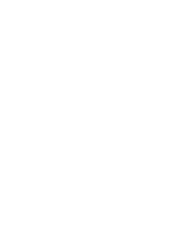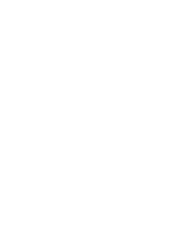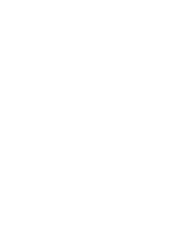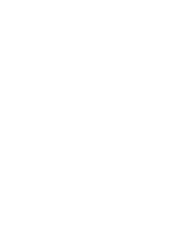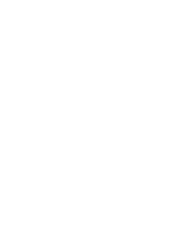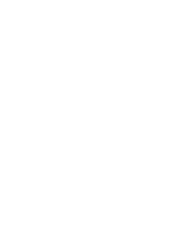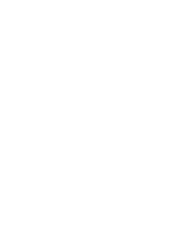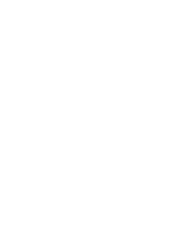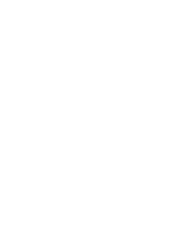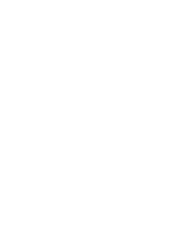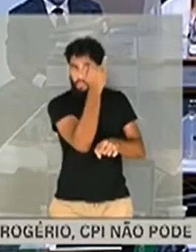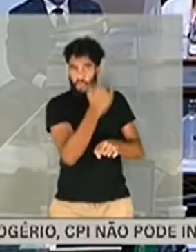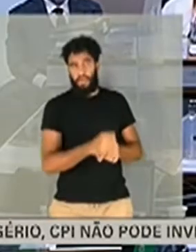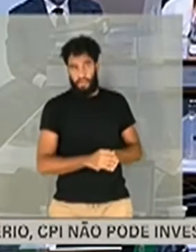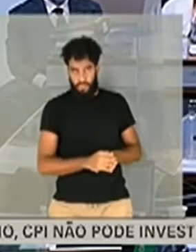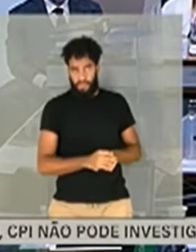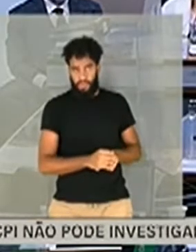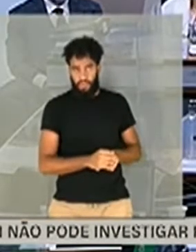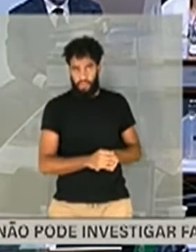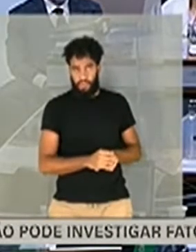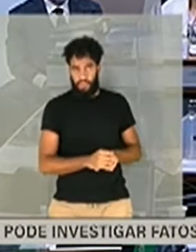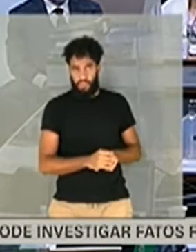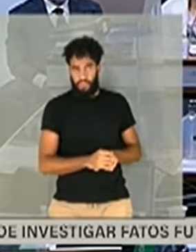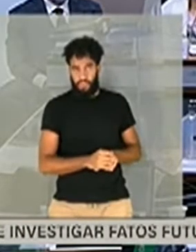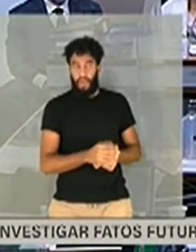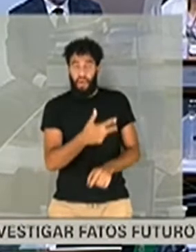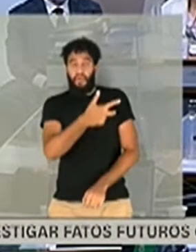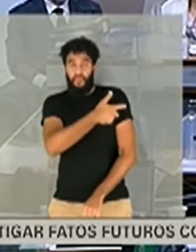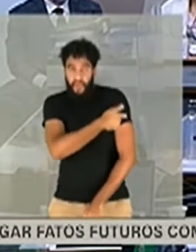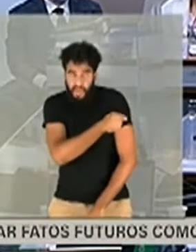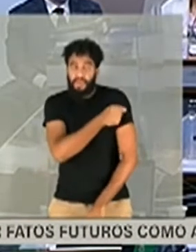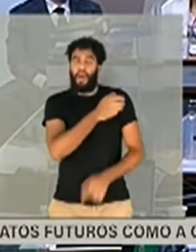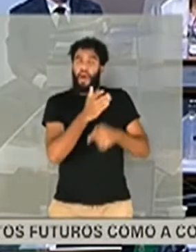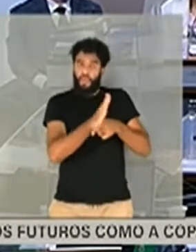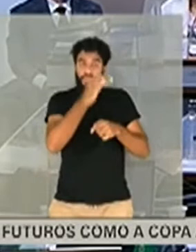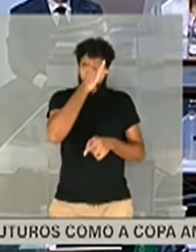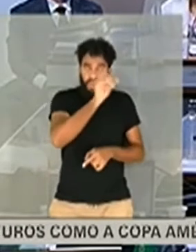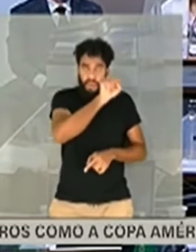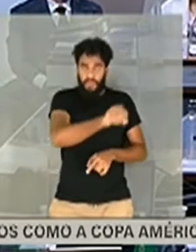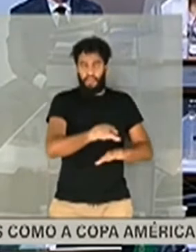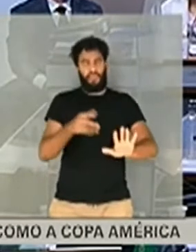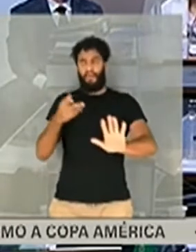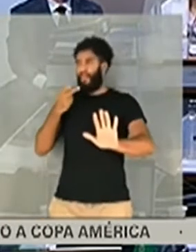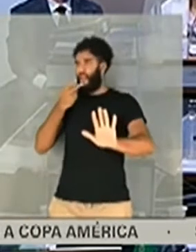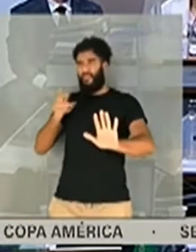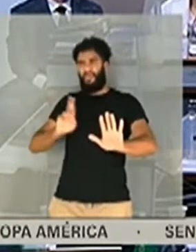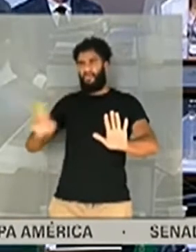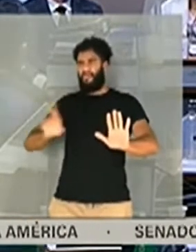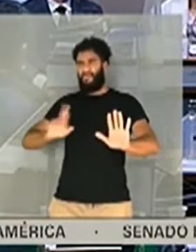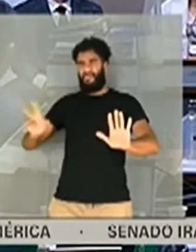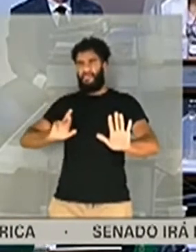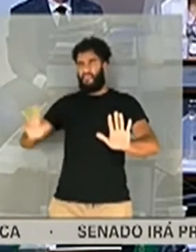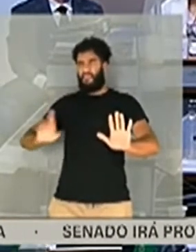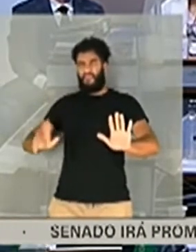infectologia. Nem estudou, doutora. Que as vacinas são muito importantes e resolveram... Não, a senhora não disse isso, doutora? Falei, Alice. Sim. Não, a senhora